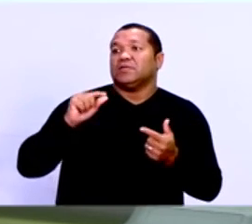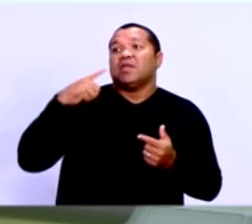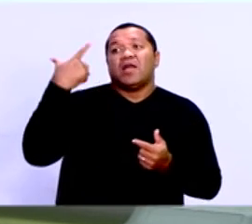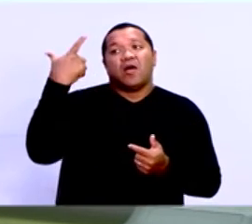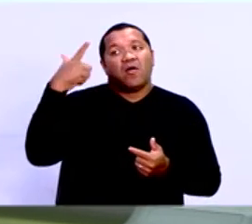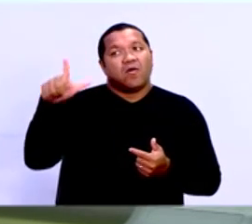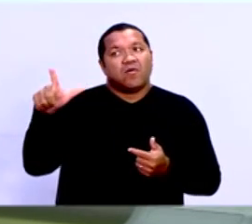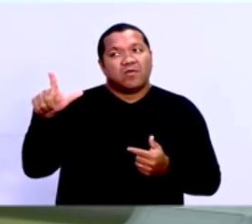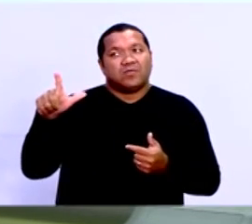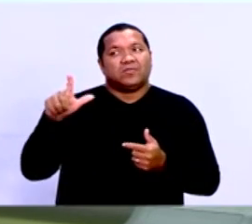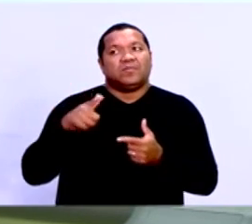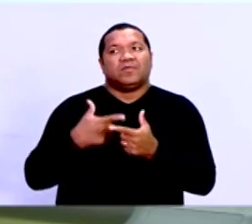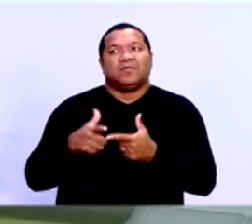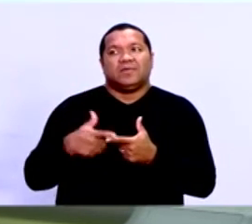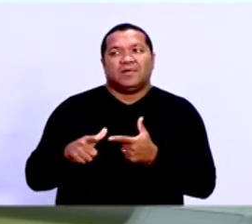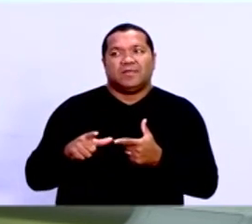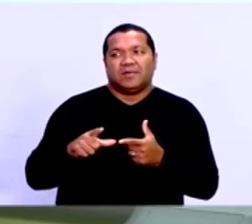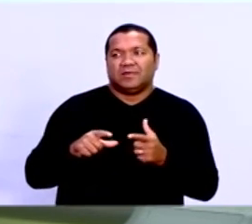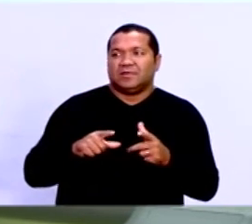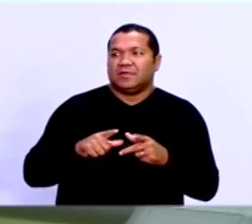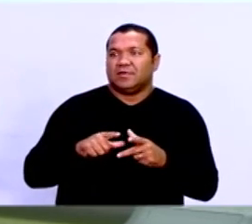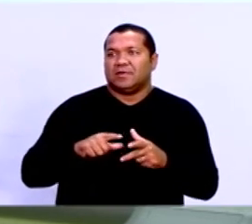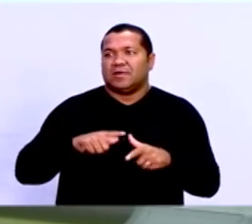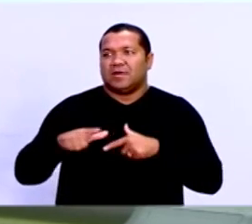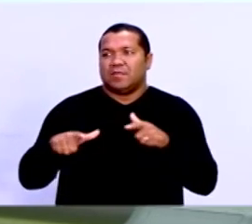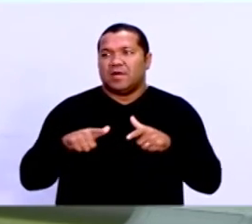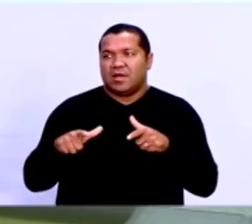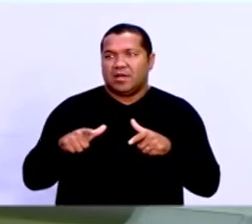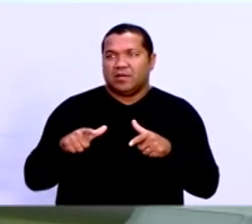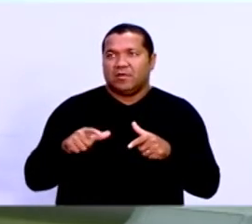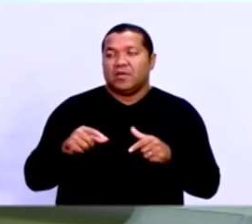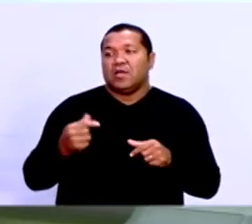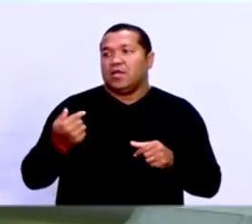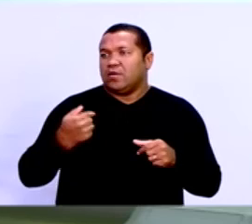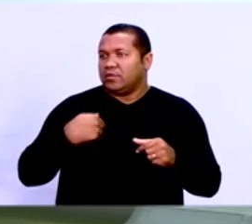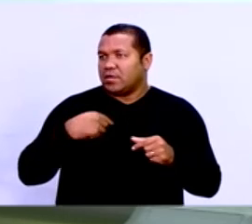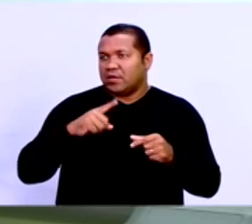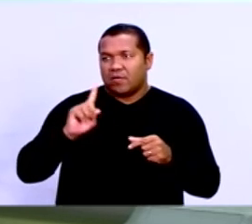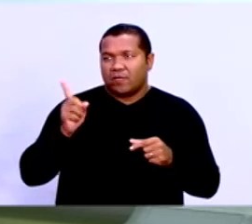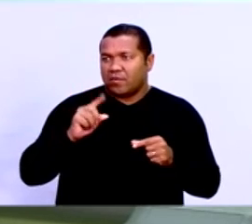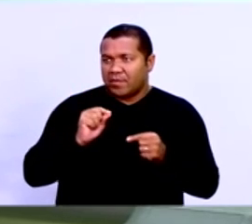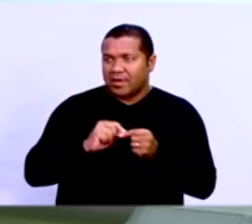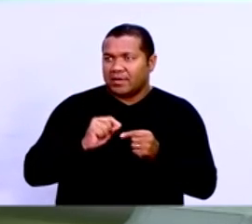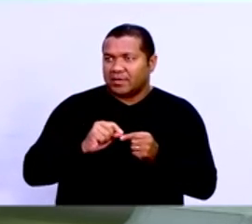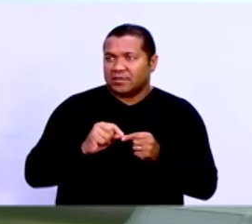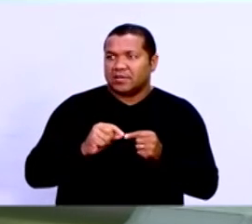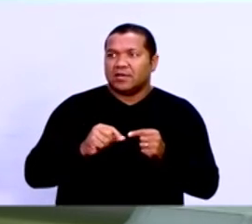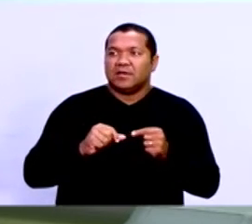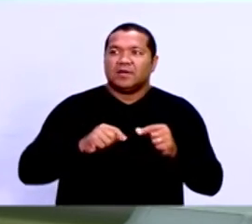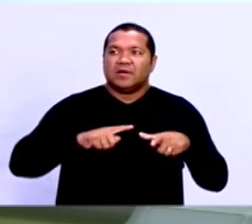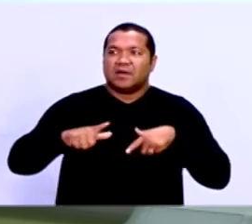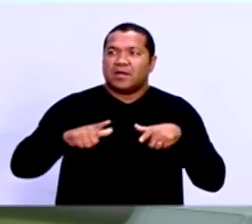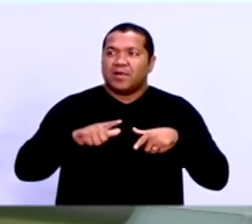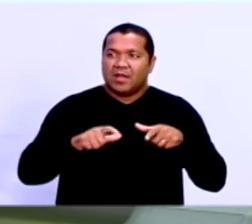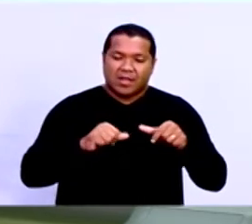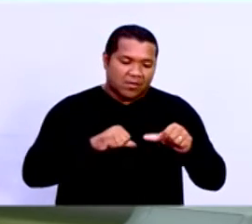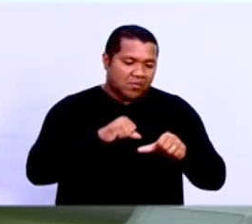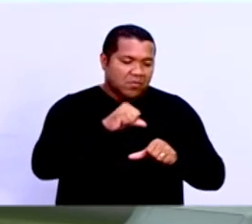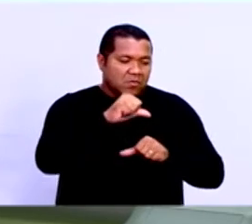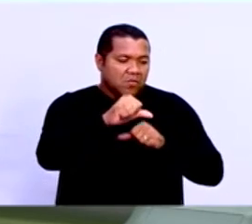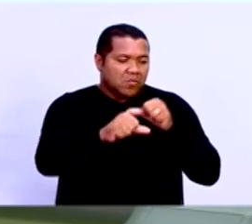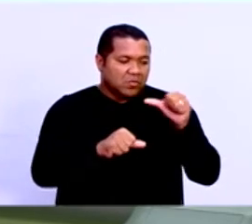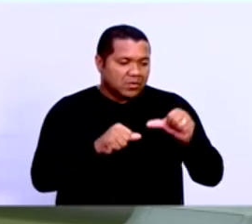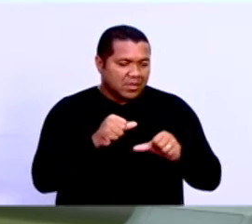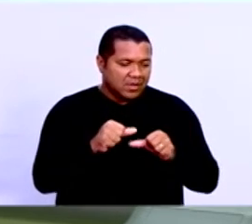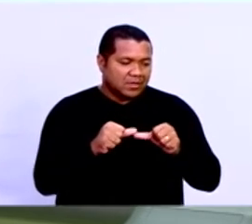parte é uma outra parte de manutenção eu não vou mais mexer com o desenvolvimento dele eu não vou